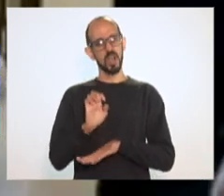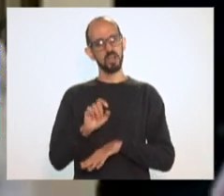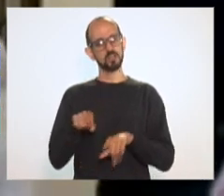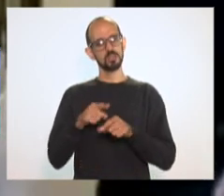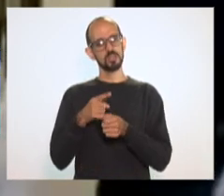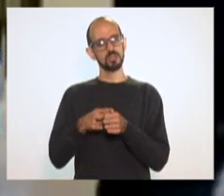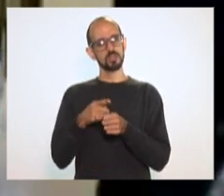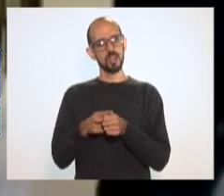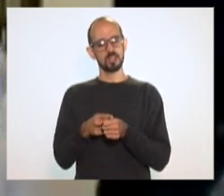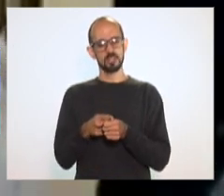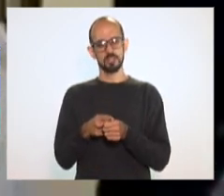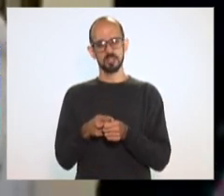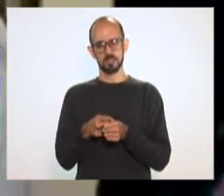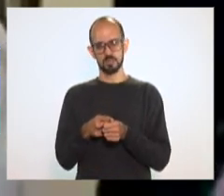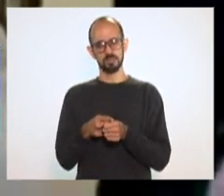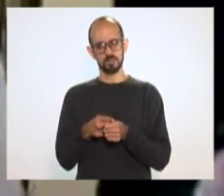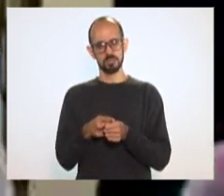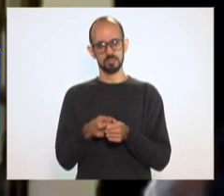cidades